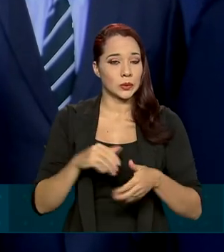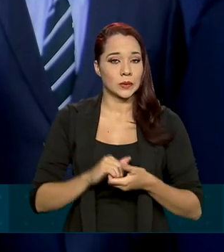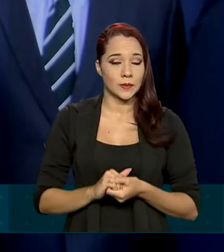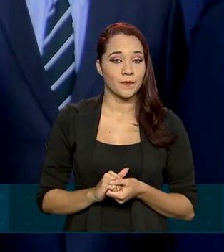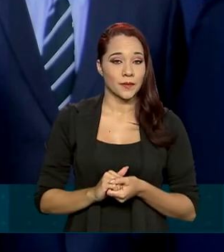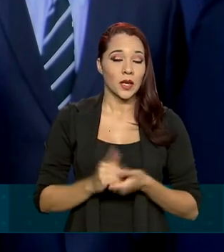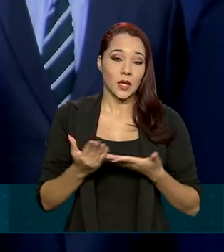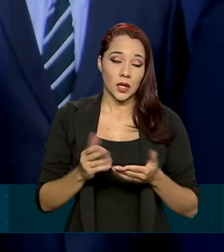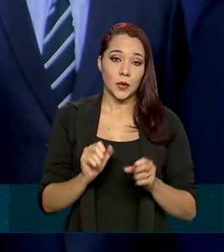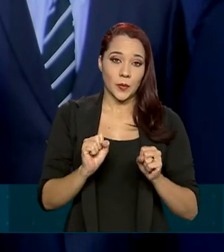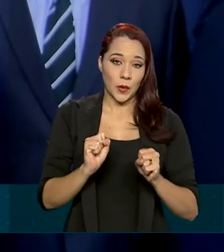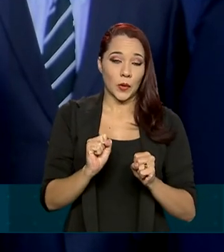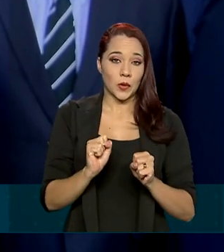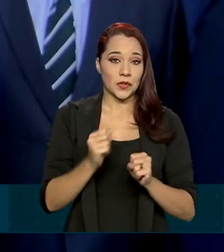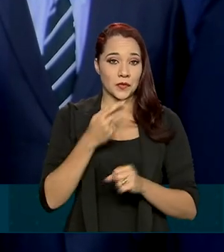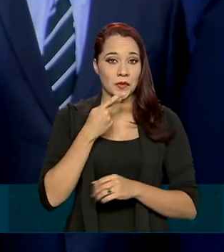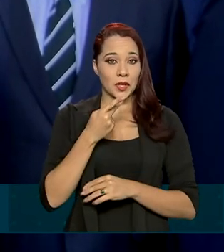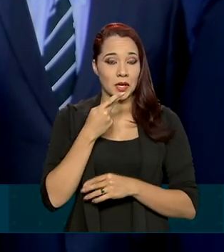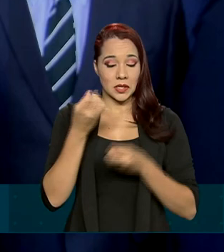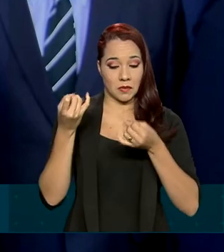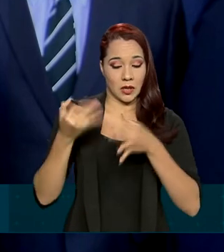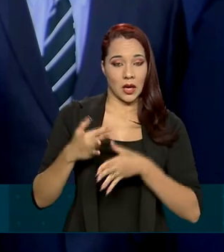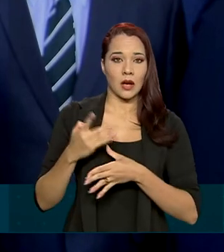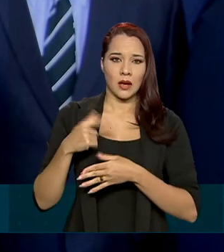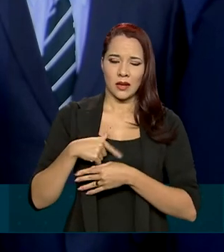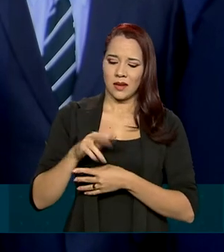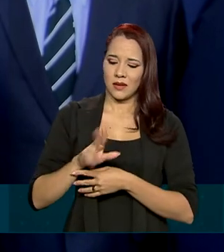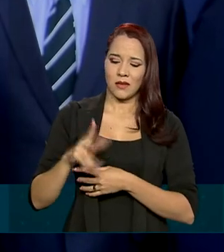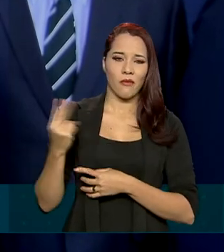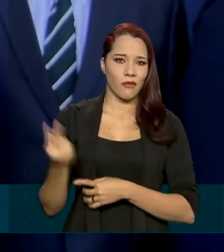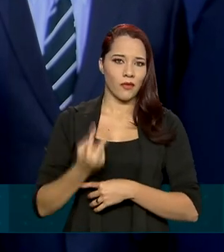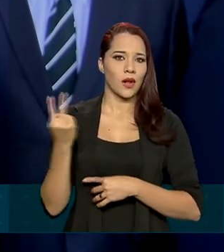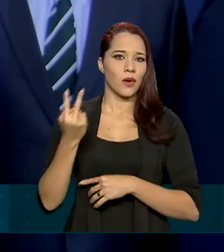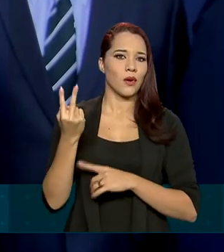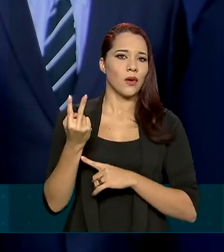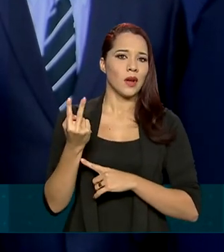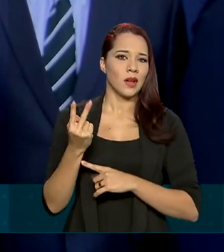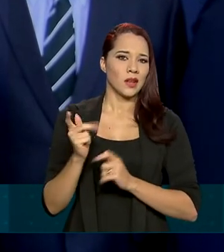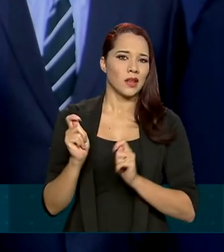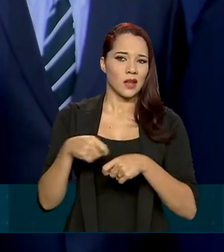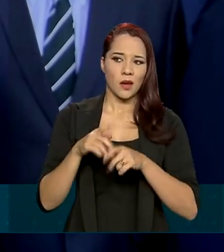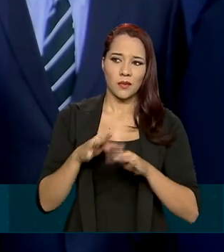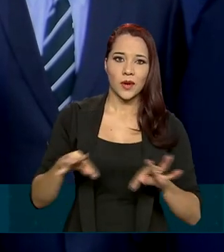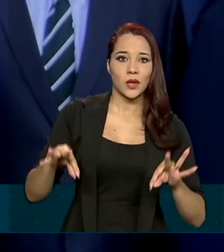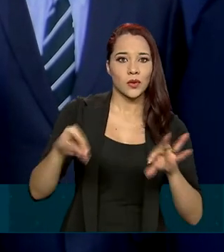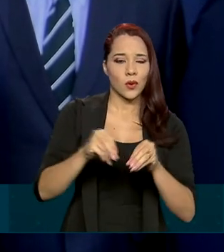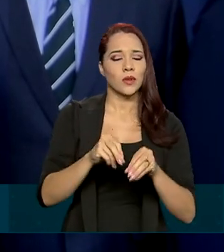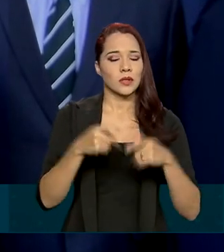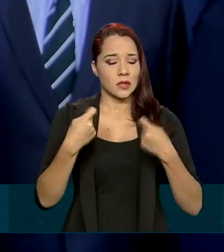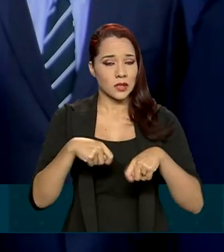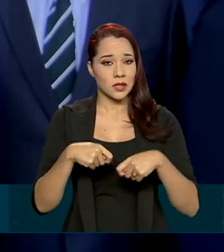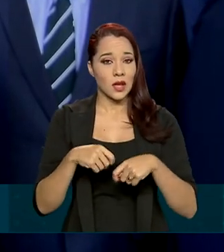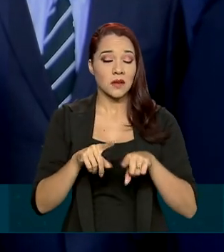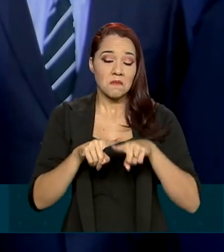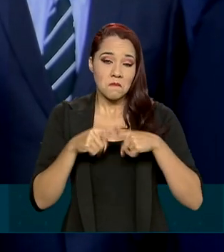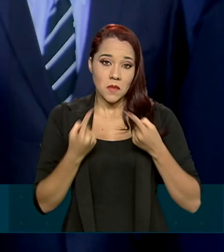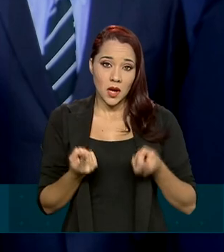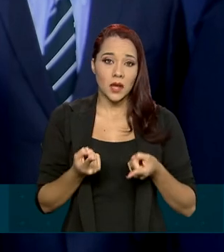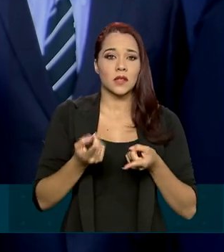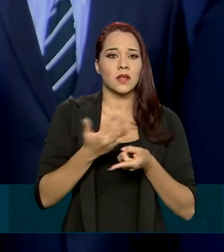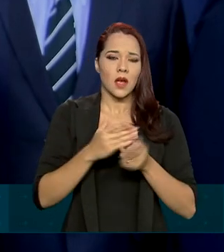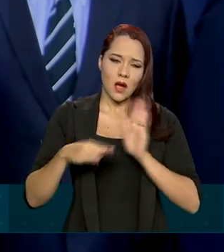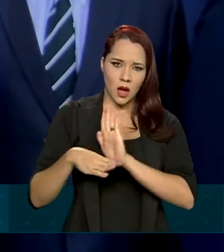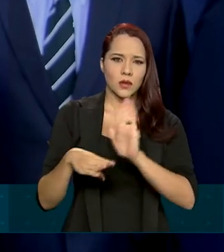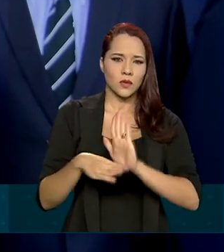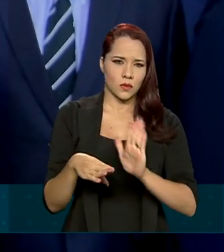E podemos dizer que não é um valor o suficiente, muitas vezes, para todas as necessidades, mas basicamente